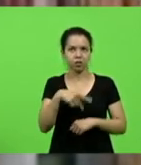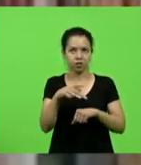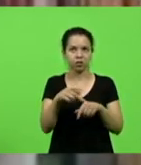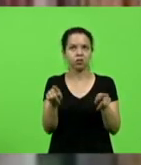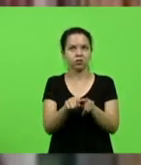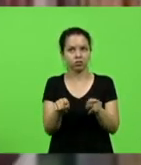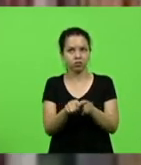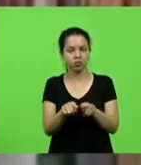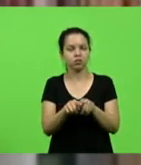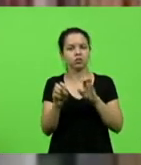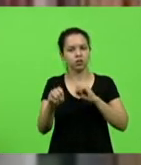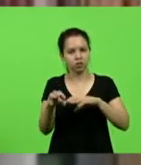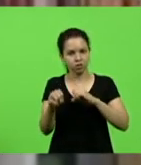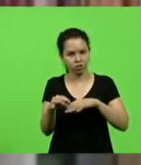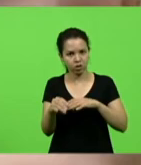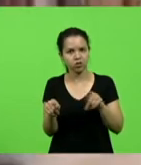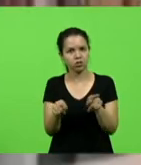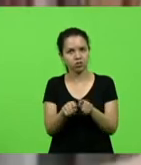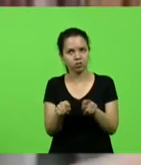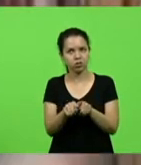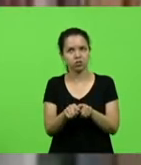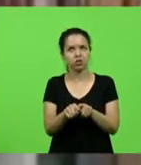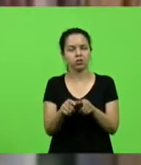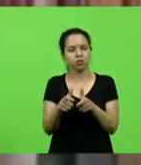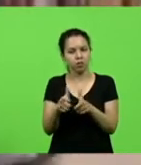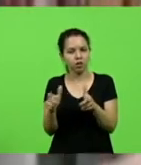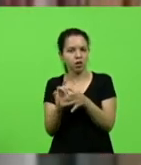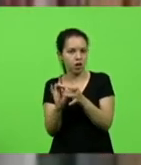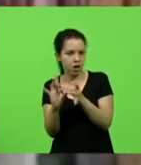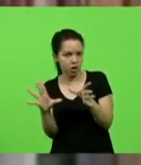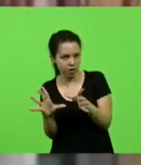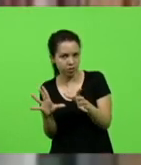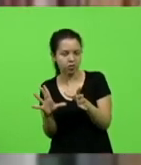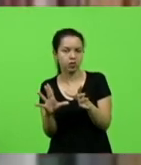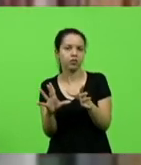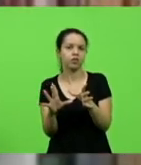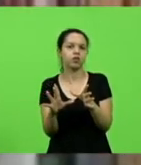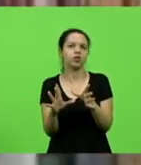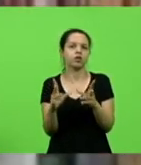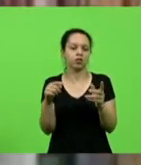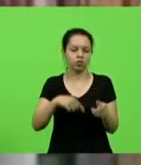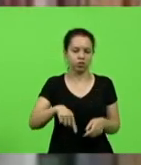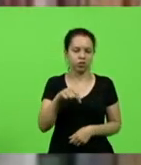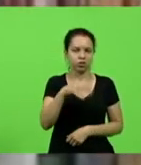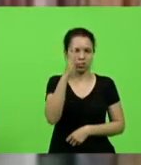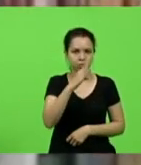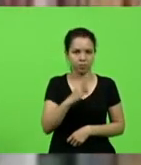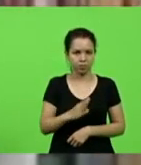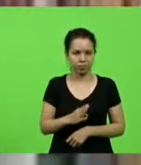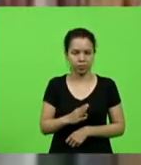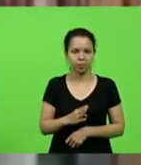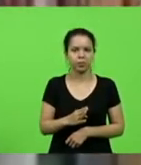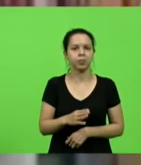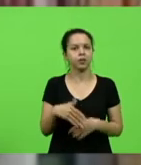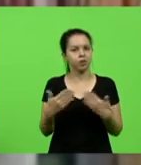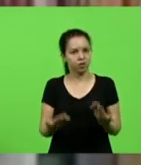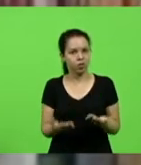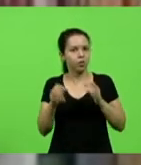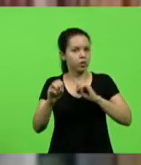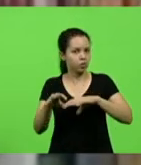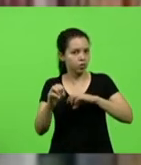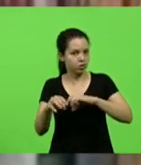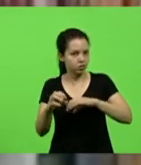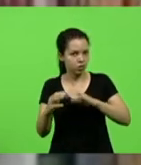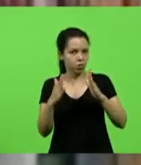uma educação mais livre, mais liberal do que essa que nós temos aqui no Brasil. Então, a educação